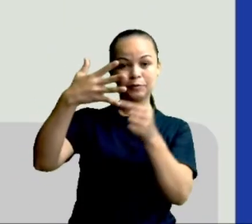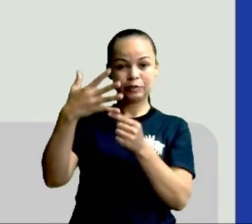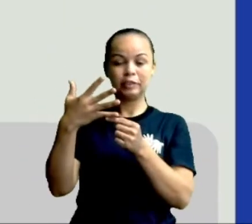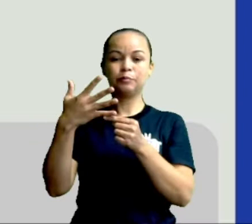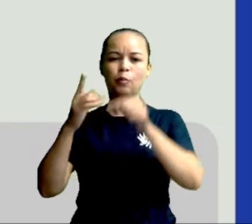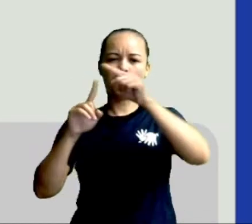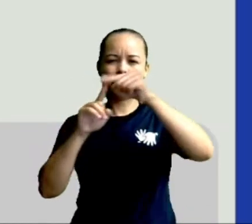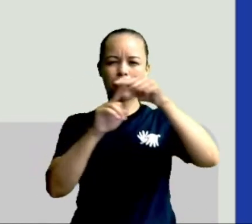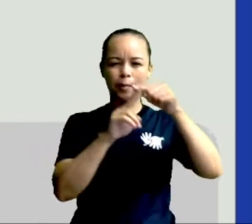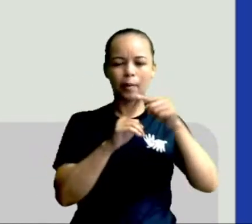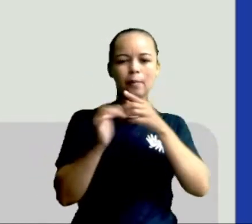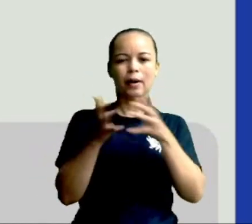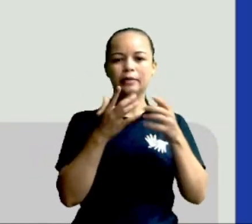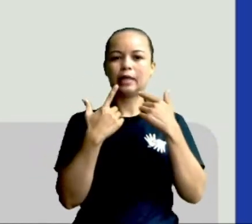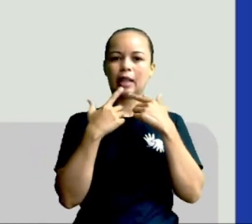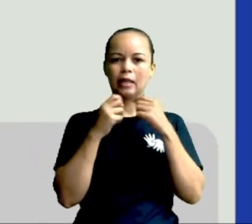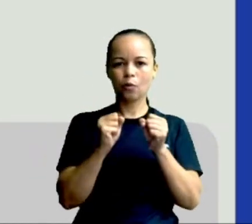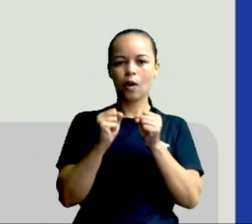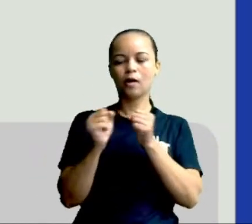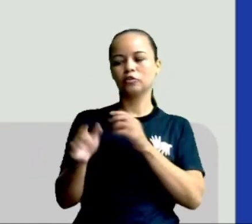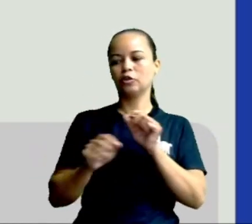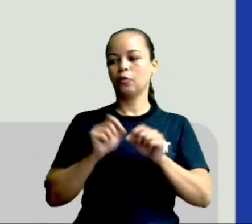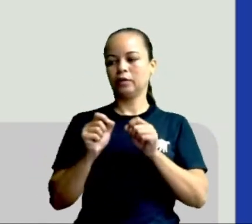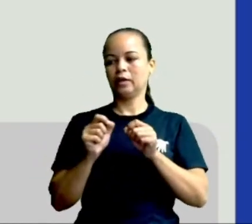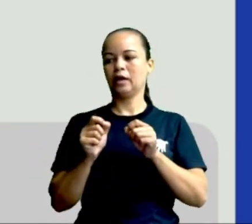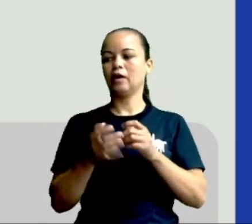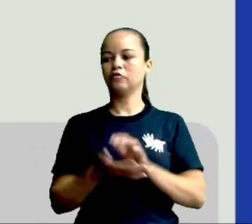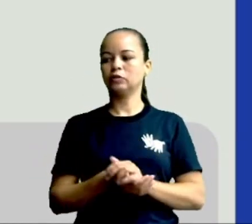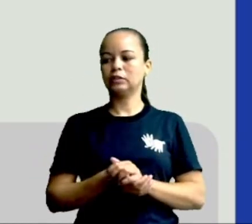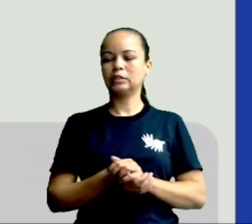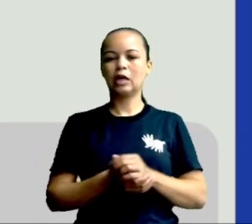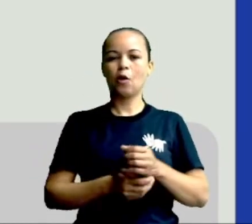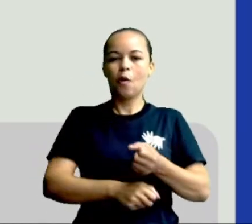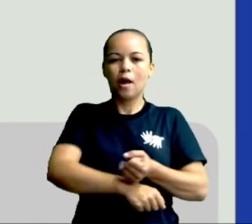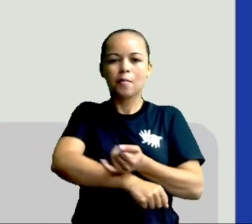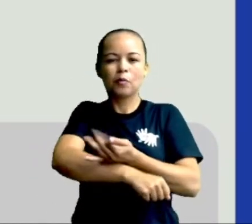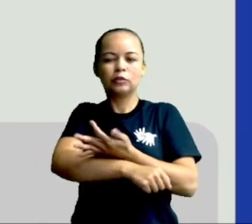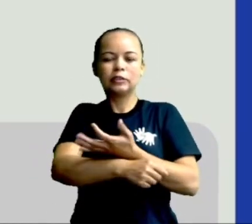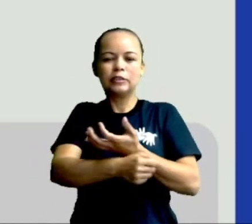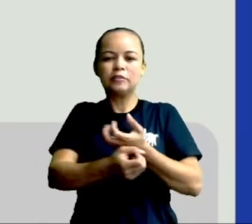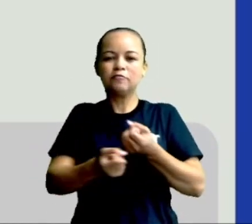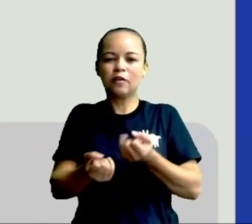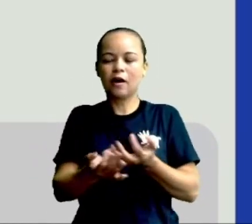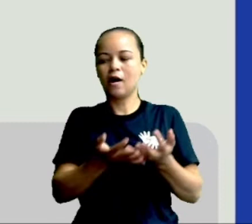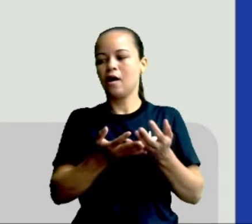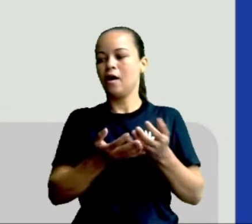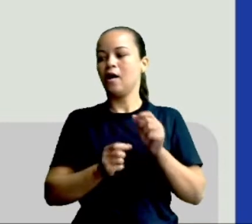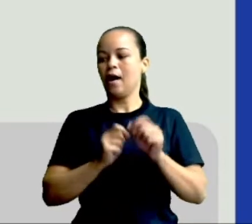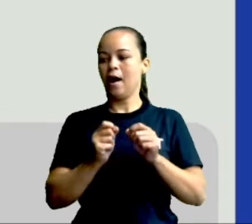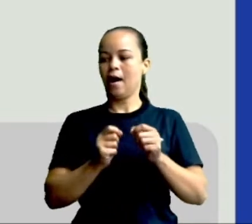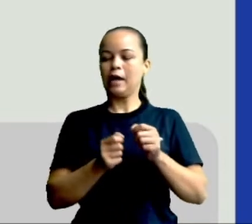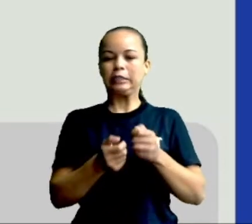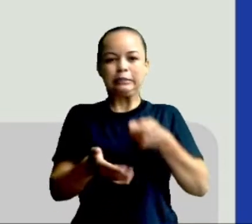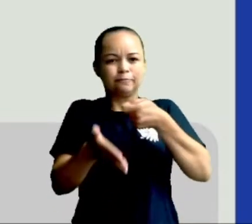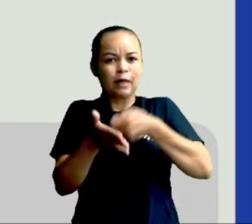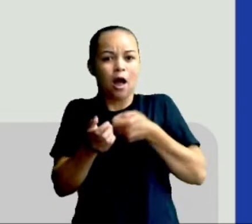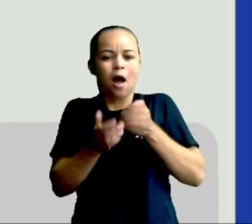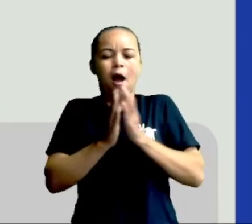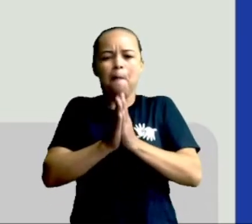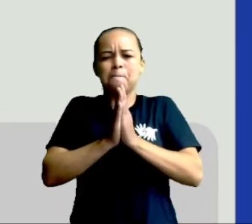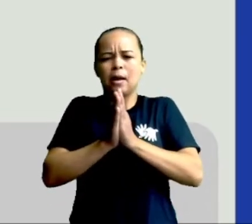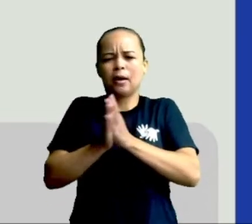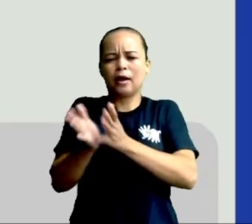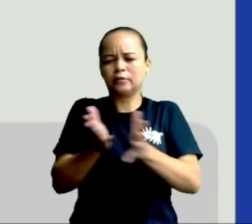linguagem que nós vamos estudar na aula de hoje. A função emotiva ou expressiva, a função apelativa